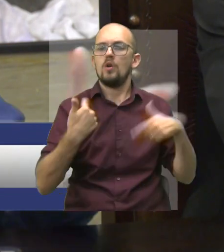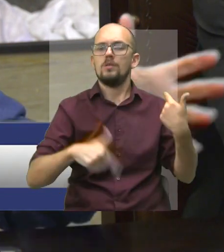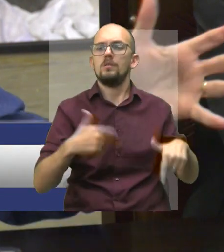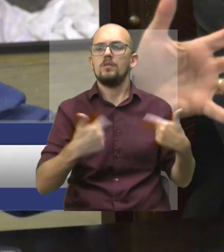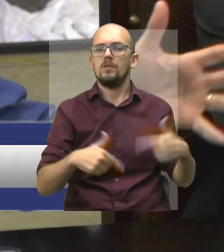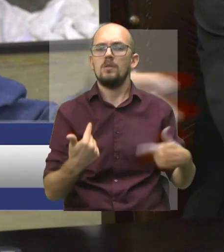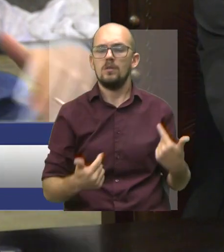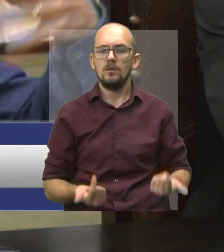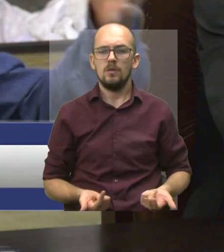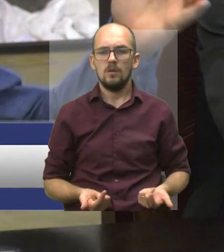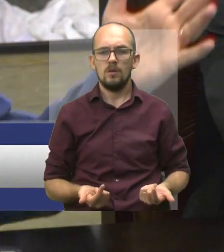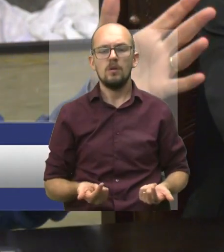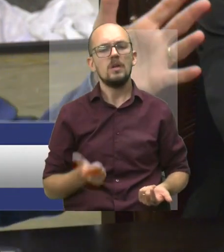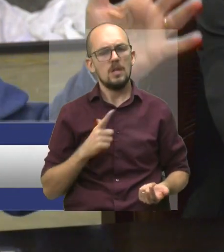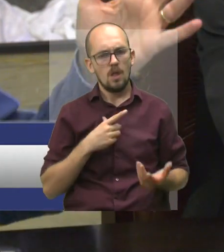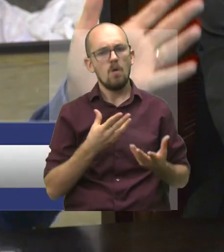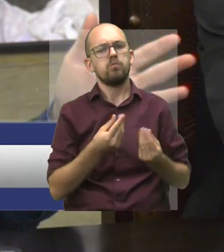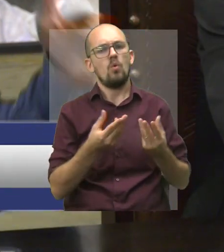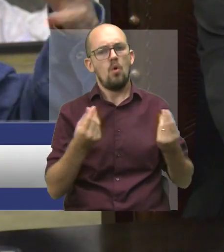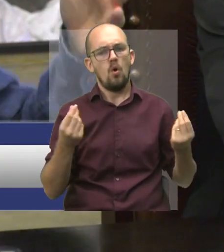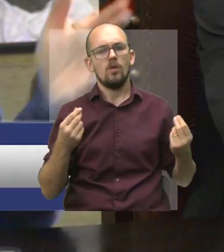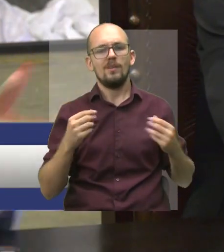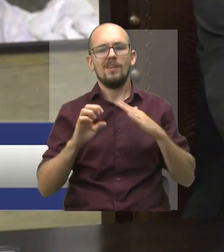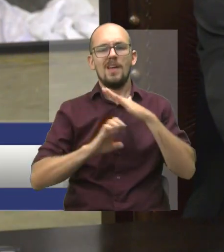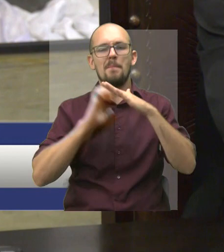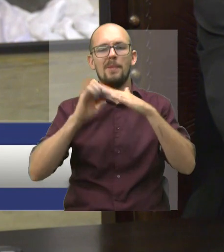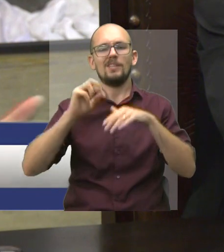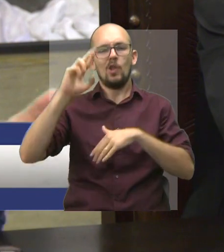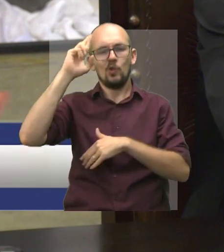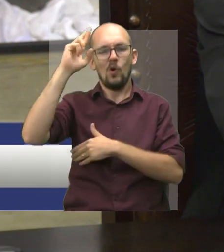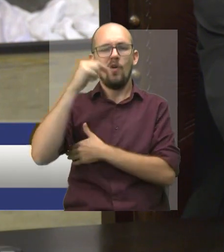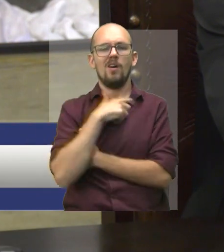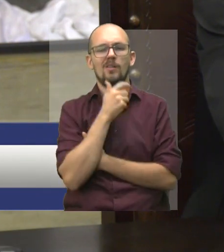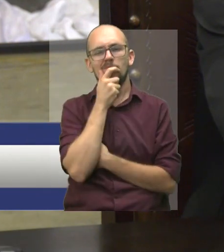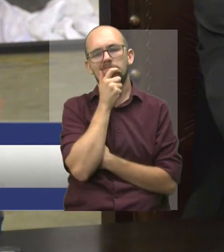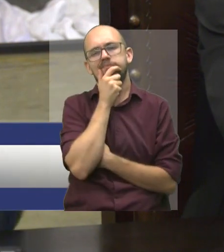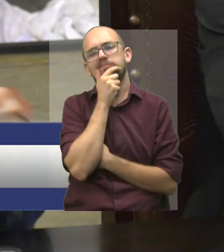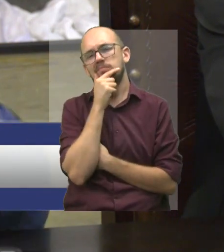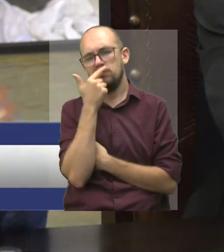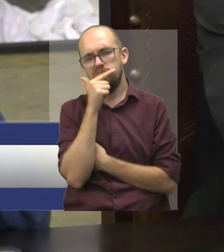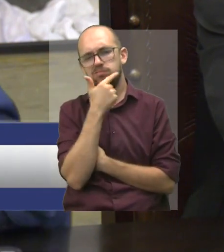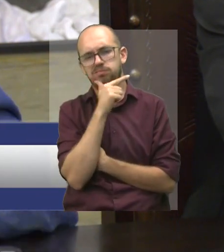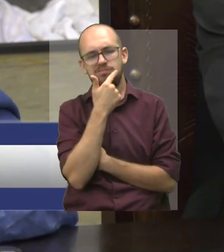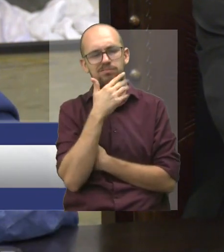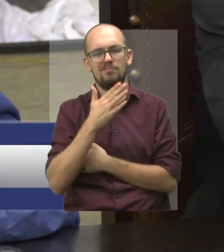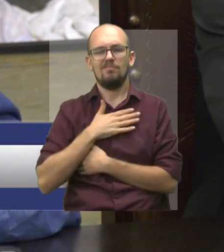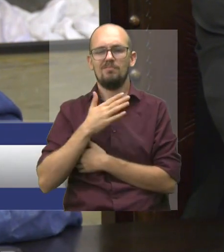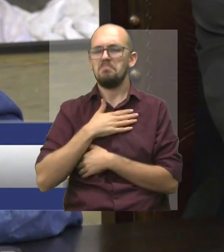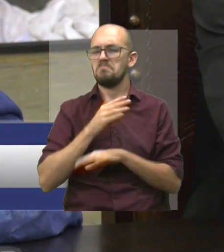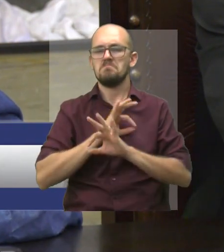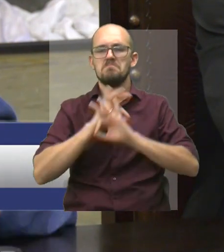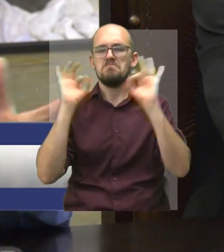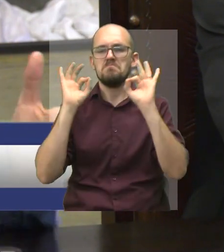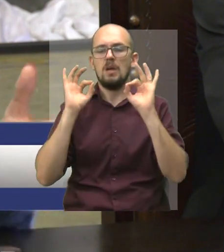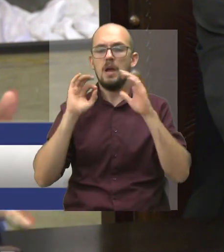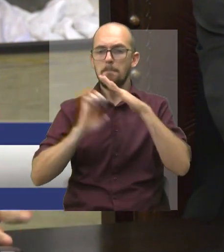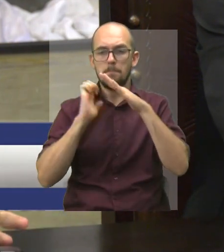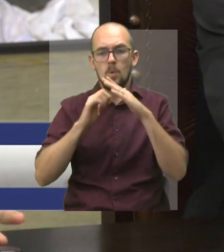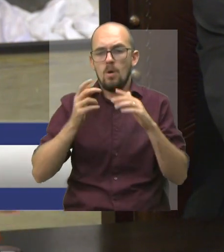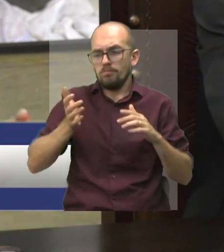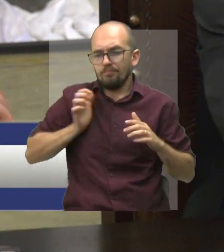tem um monte de empresários dando risada. Por quê? Porque eles vão, obviamente, que deles vai diminuir um pouco. Mas